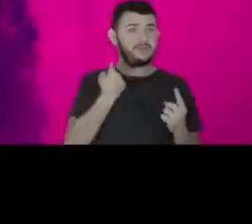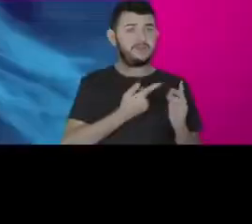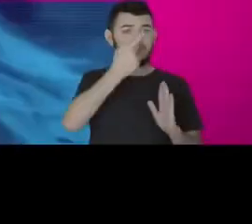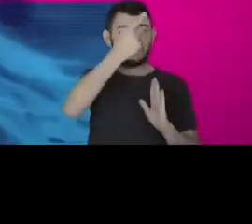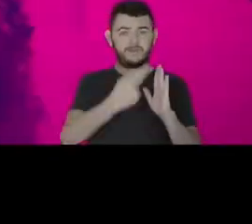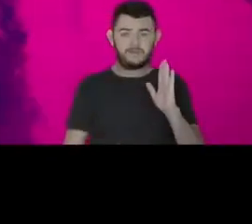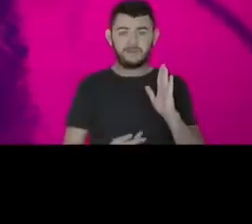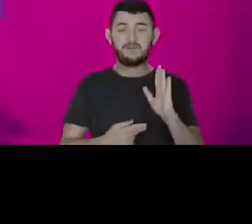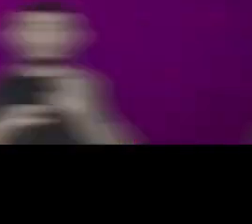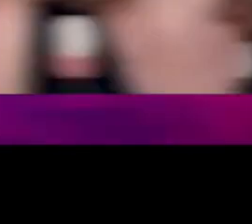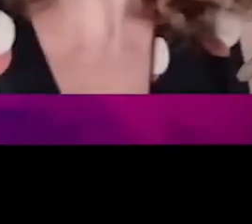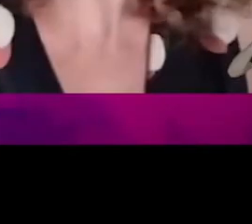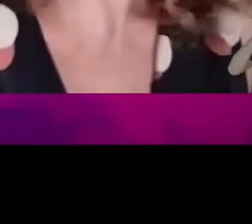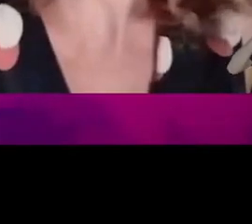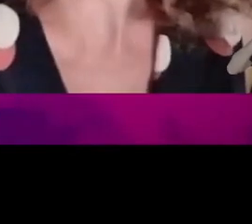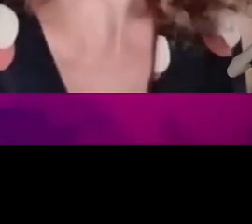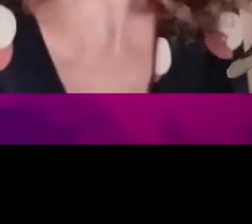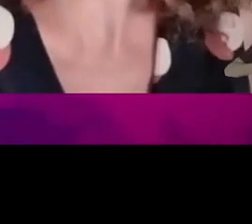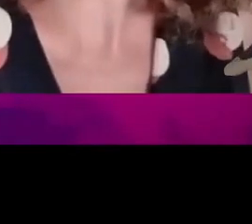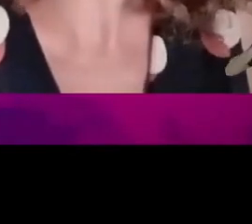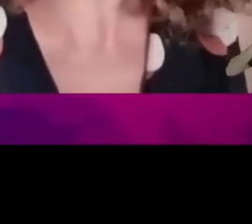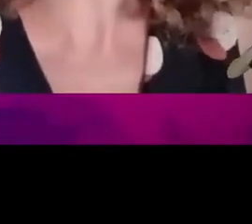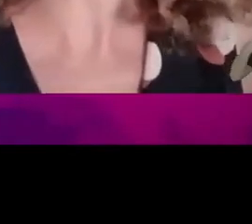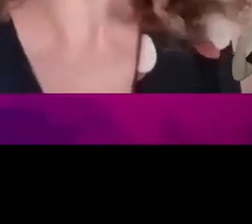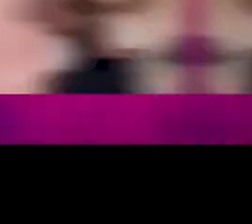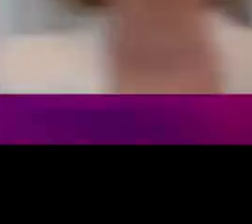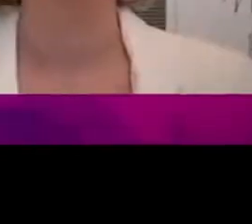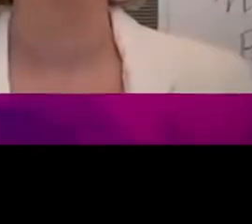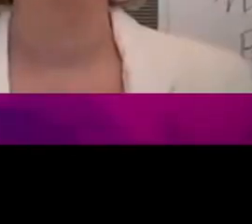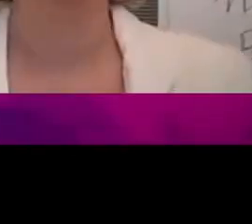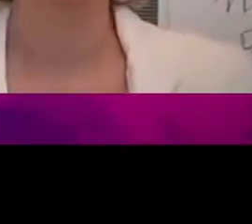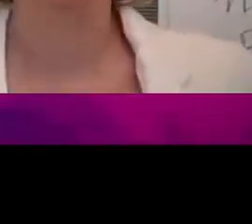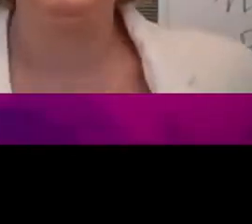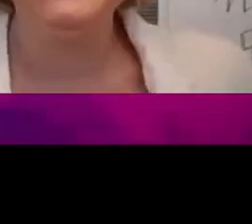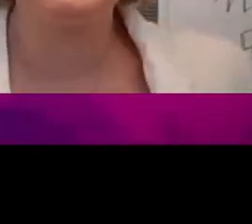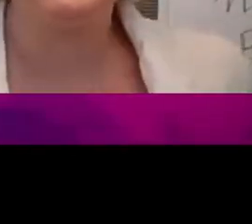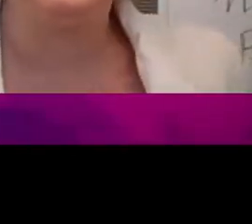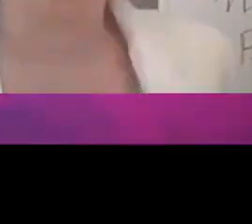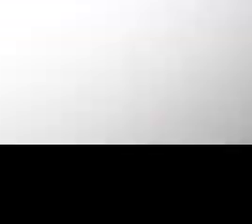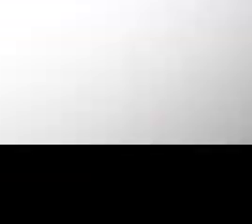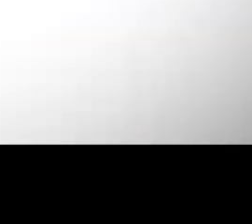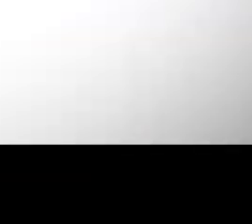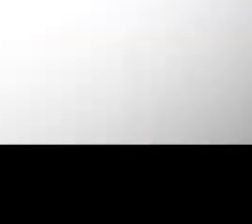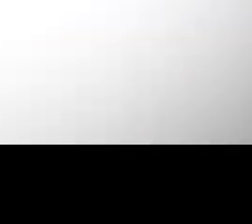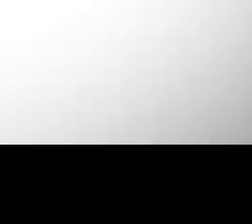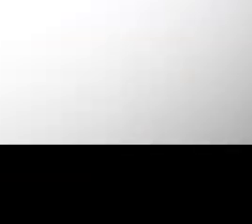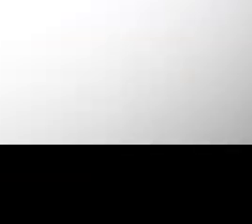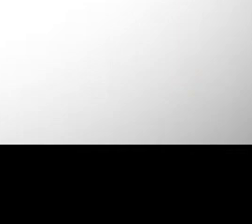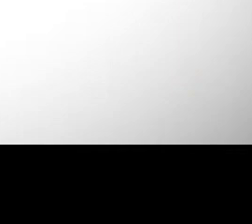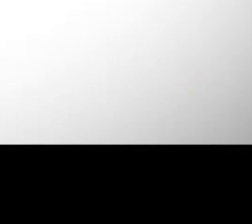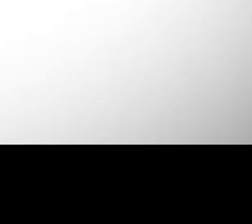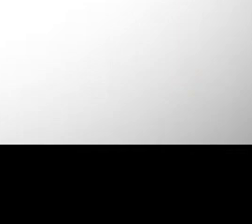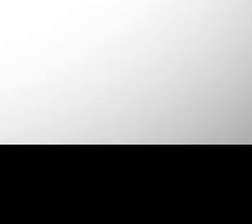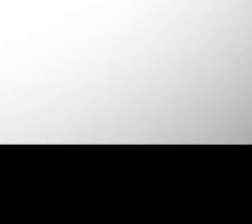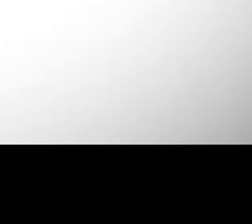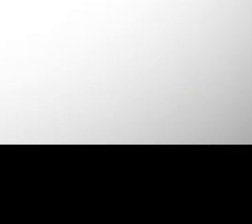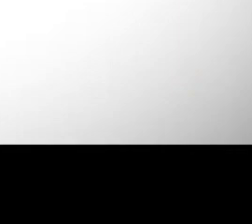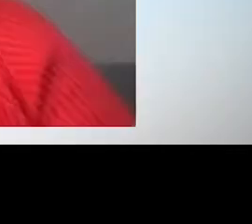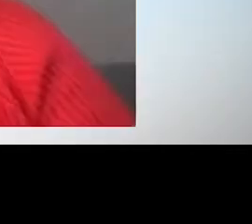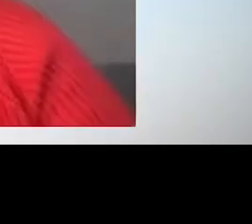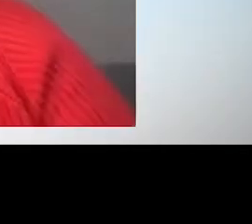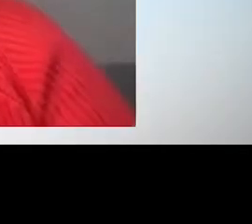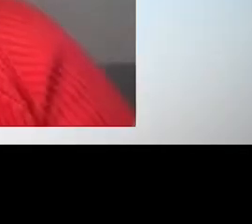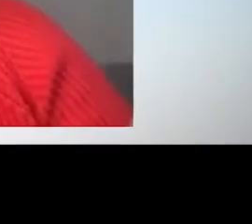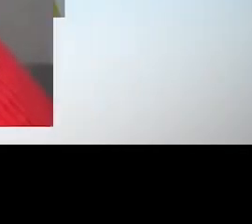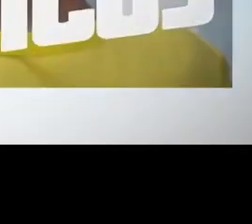Daquelas que votam, das que se candidatam e das eleitas. Porque no Brasil da